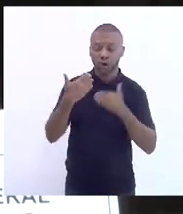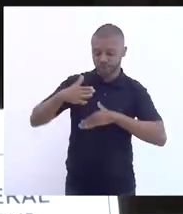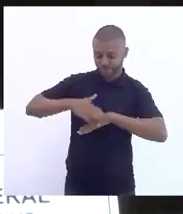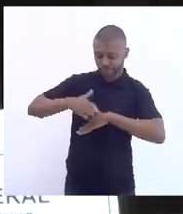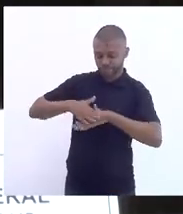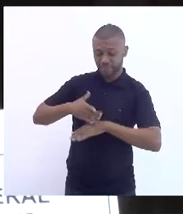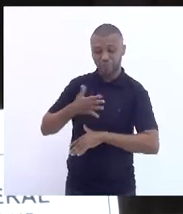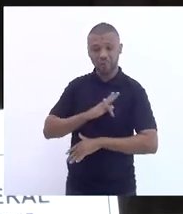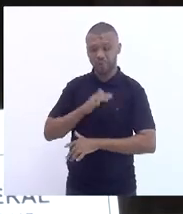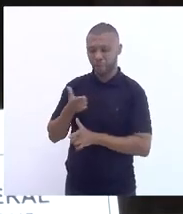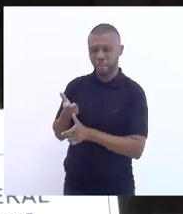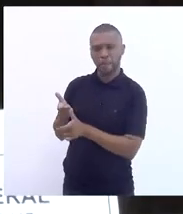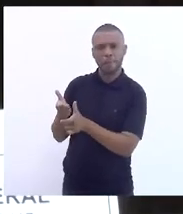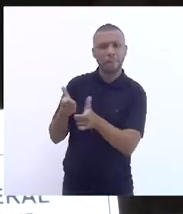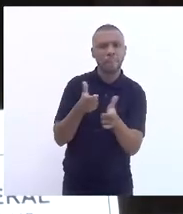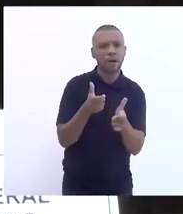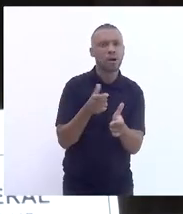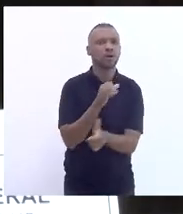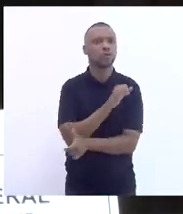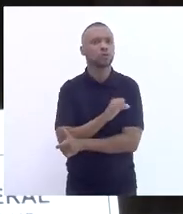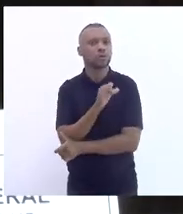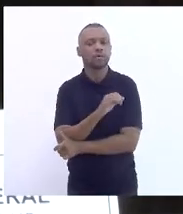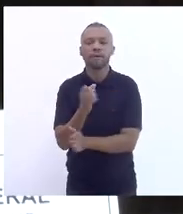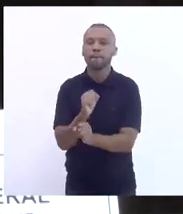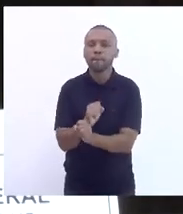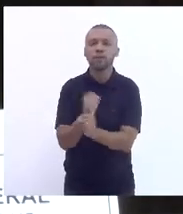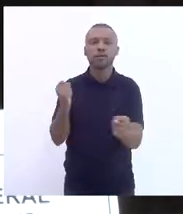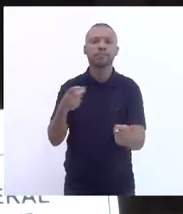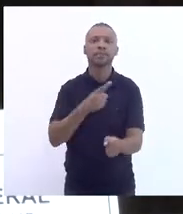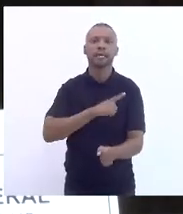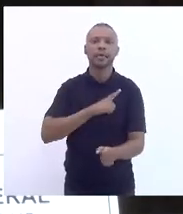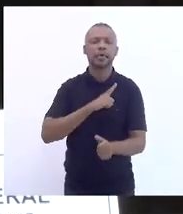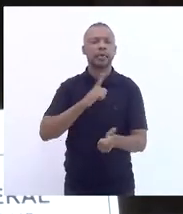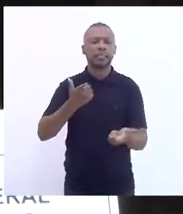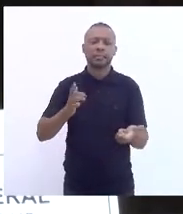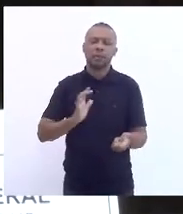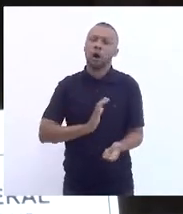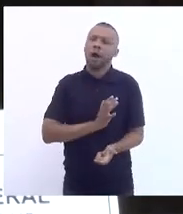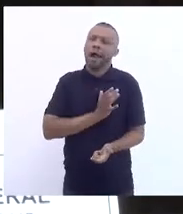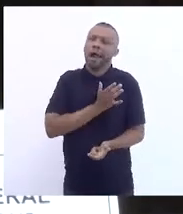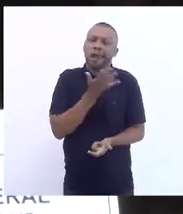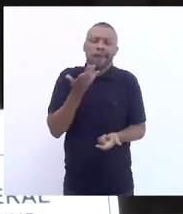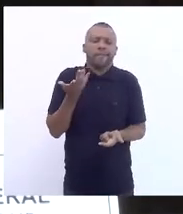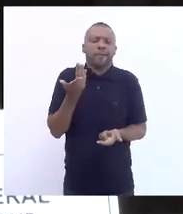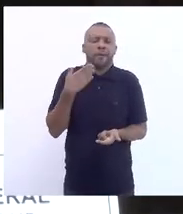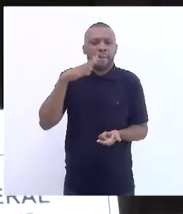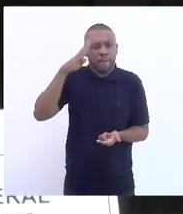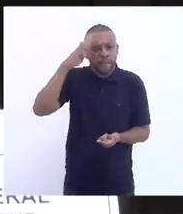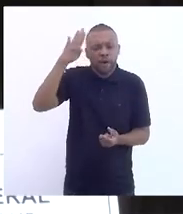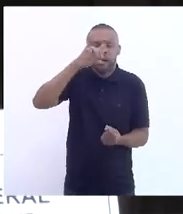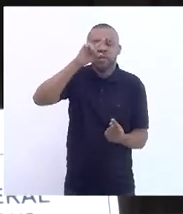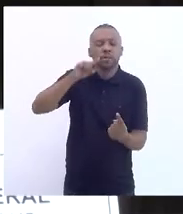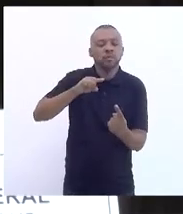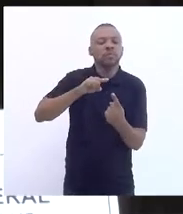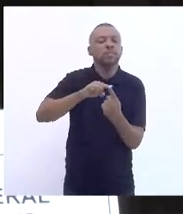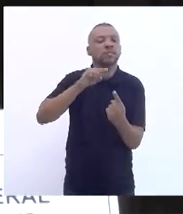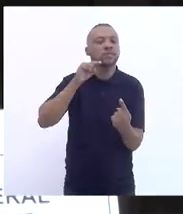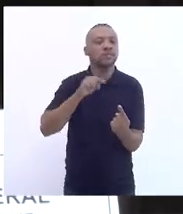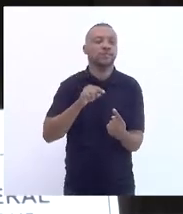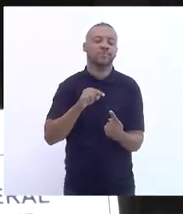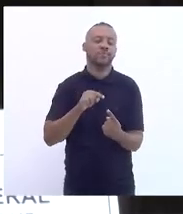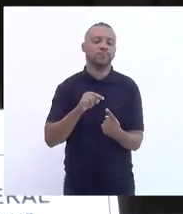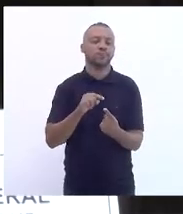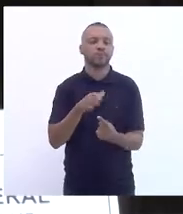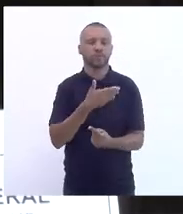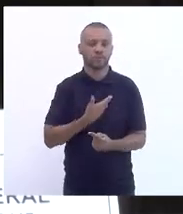possível que a gente tem esse drama e a gente não tem isso como principal prioridade nesse estado